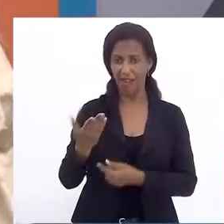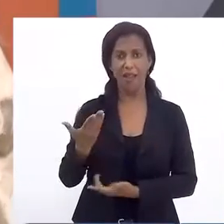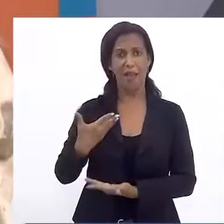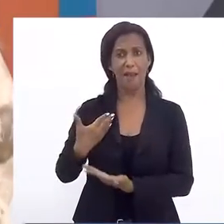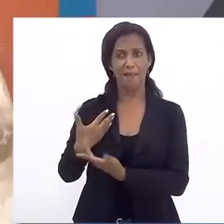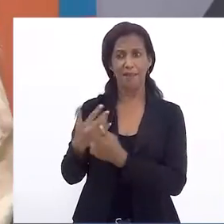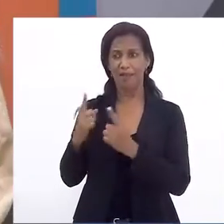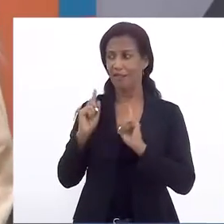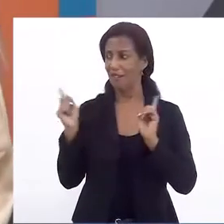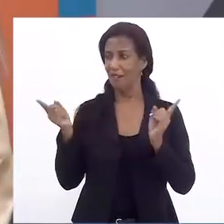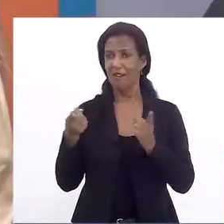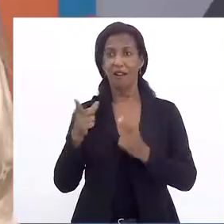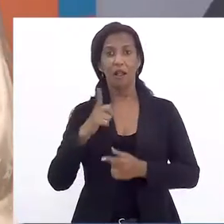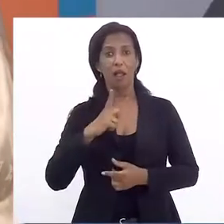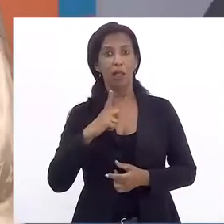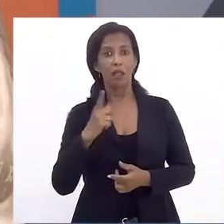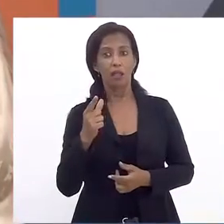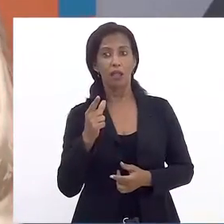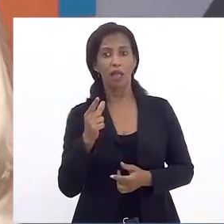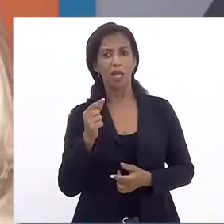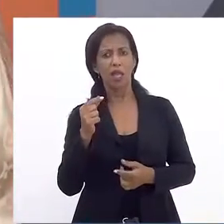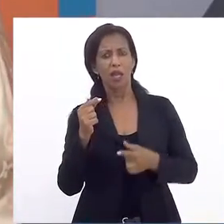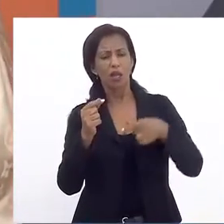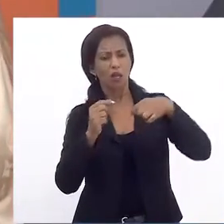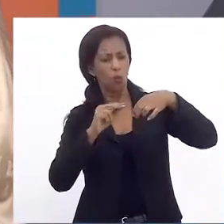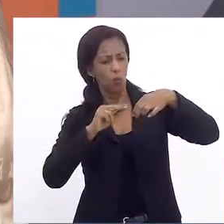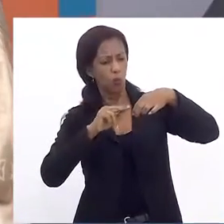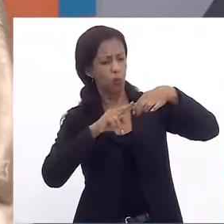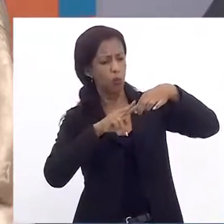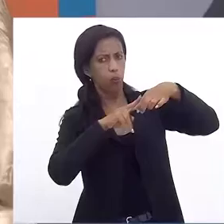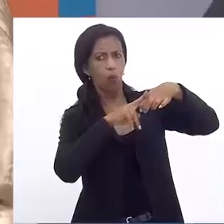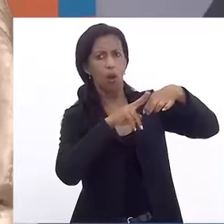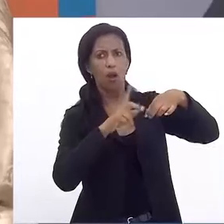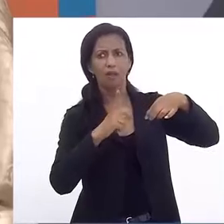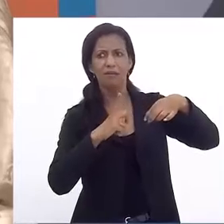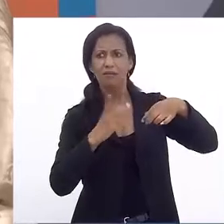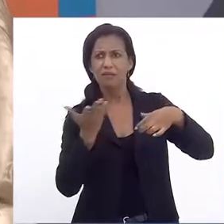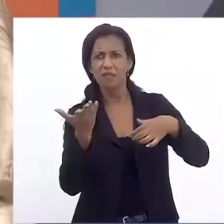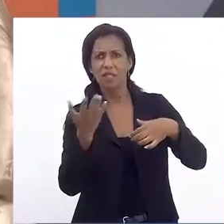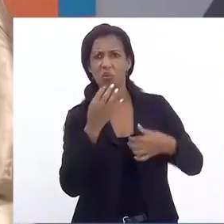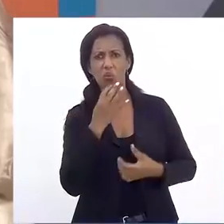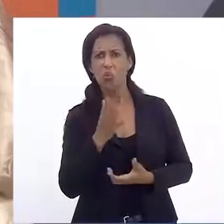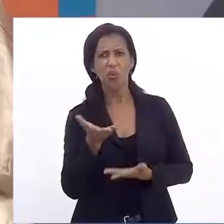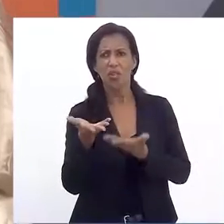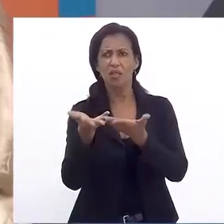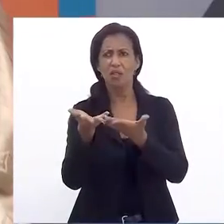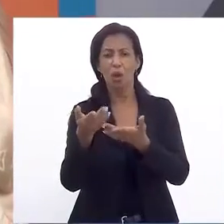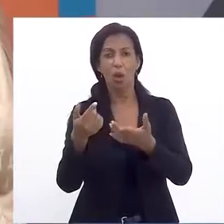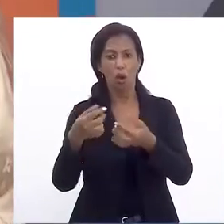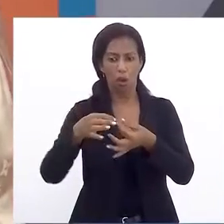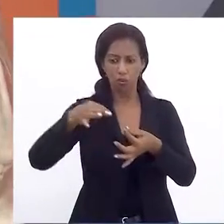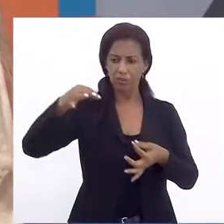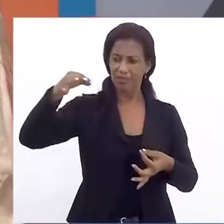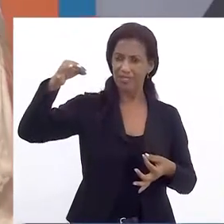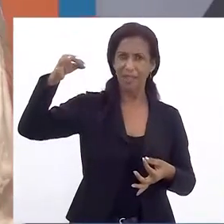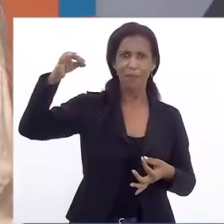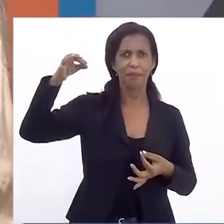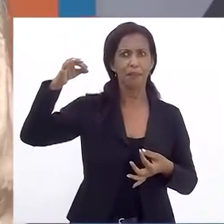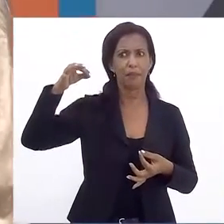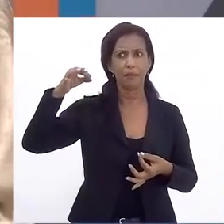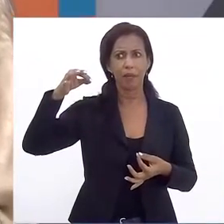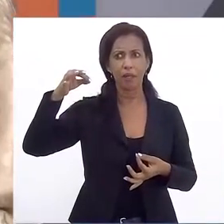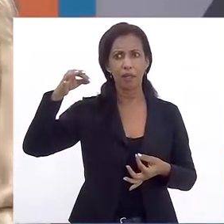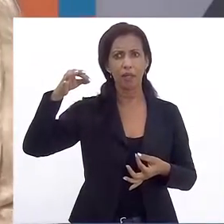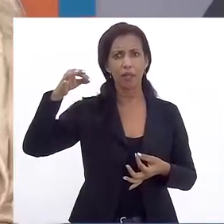conhecia, até aqui no estúdio, várias amigas minhas que estão aqui, tem um aplicador, quer dizer, um negócio de. Eu